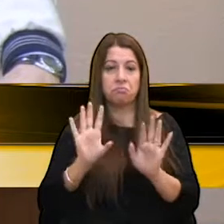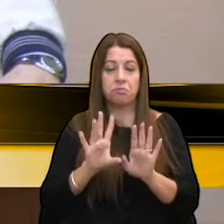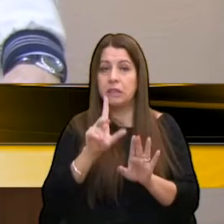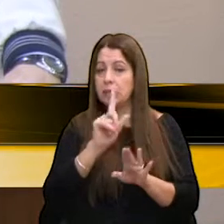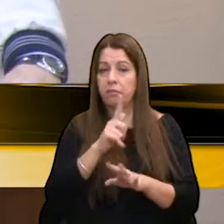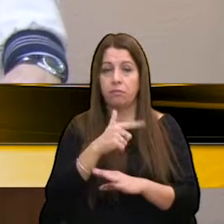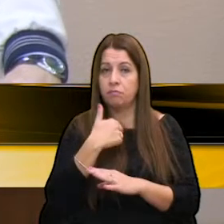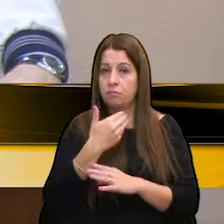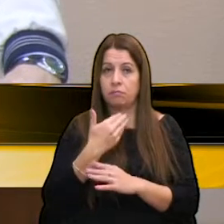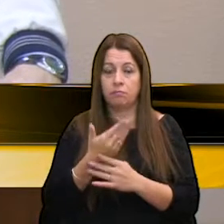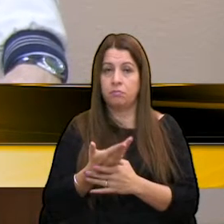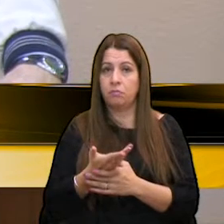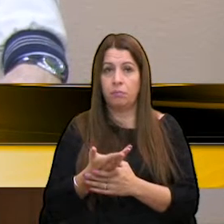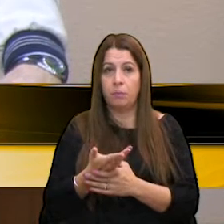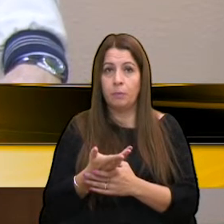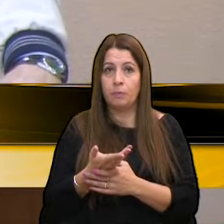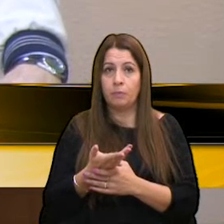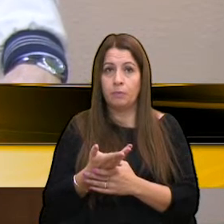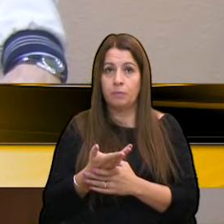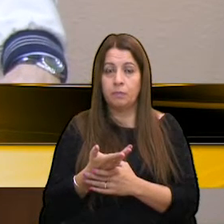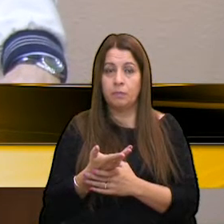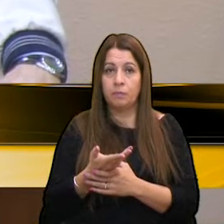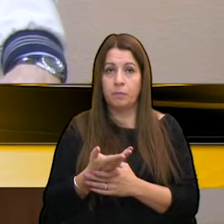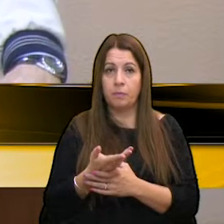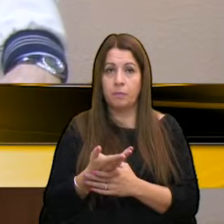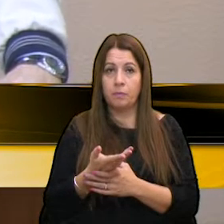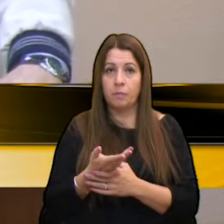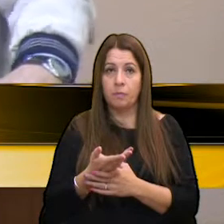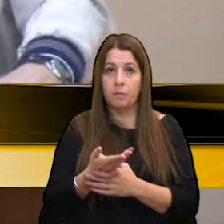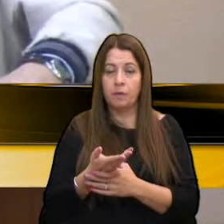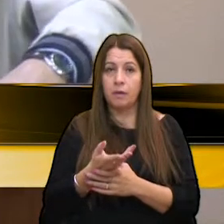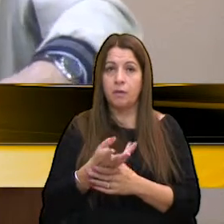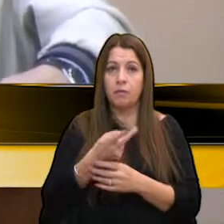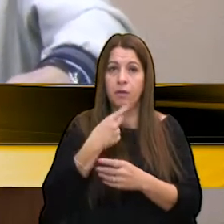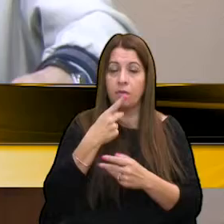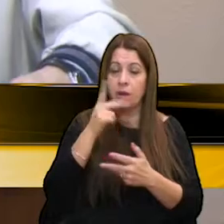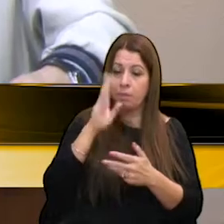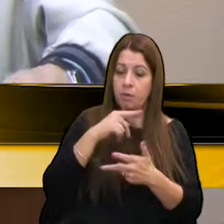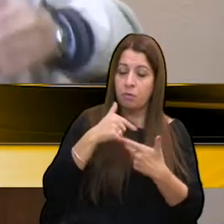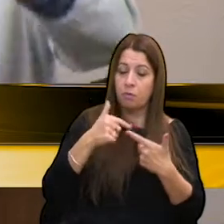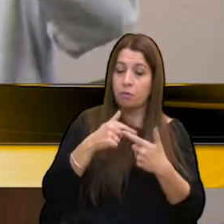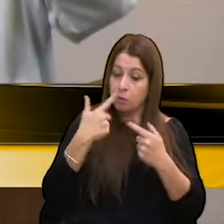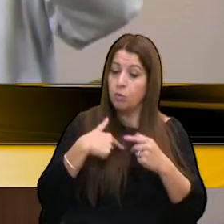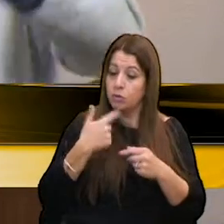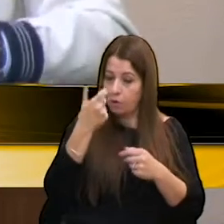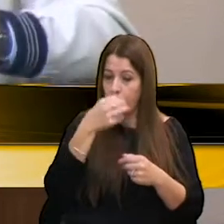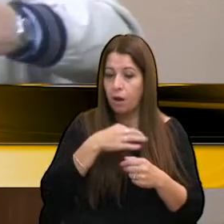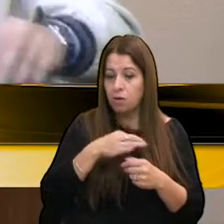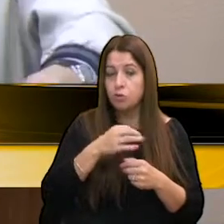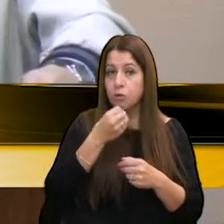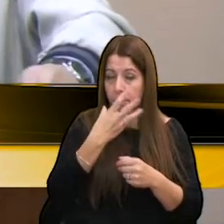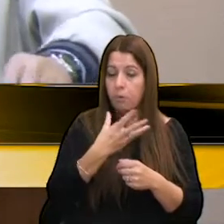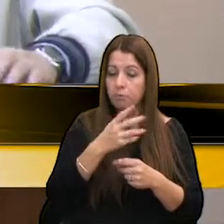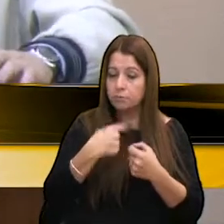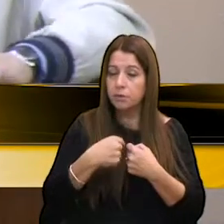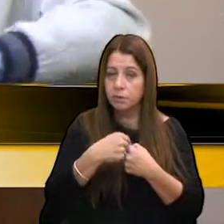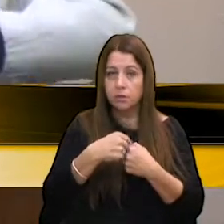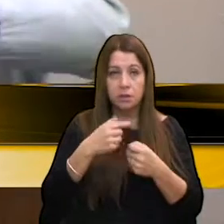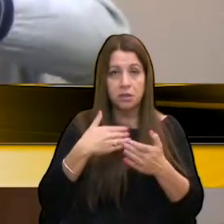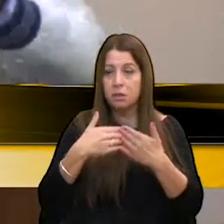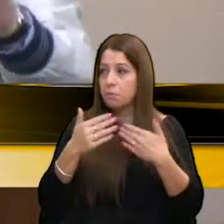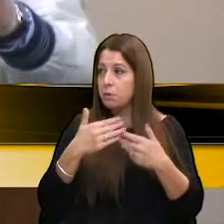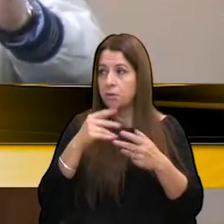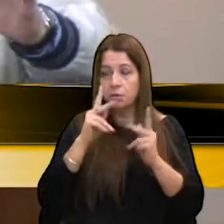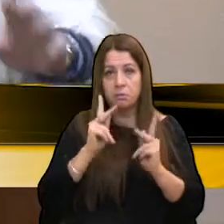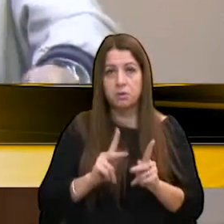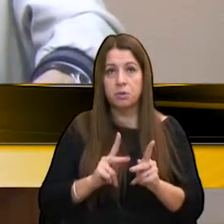vai nos tirar da condição de defesa daquilo que nós achamos que é bom para a cidade, independente